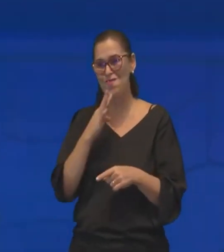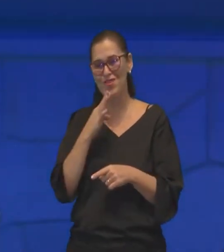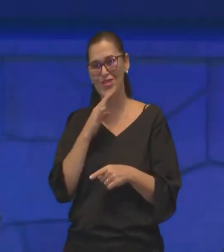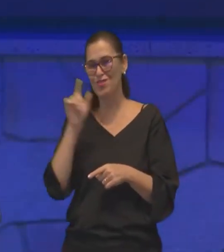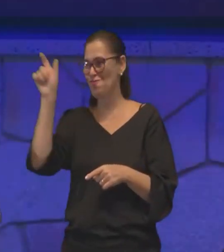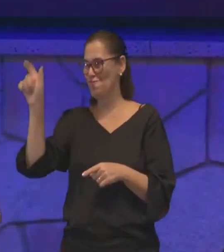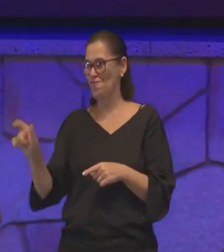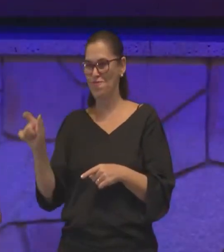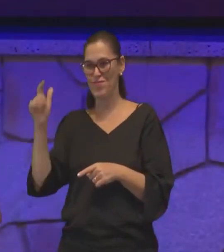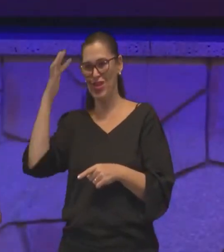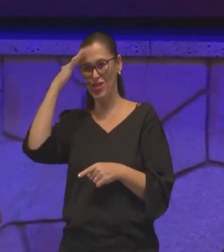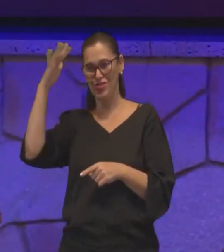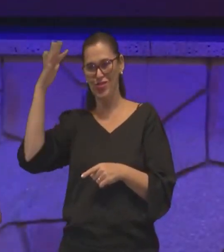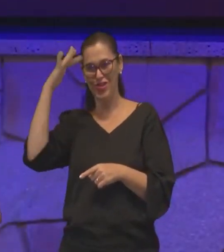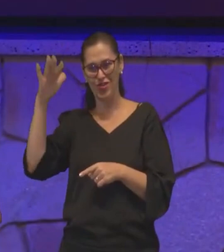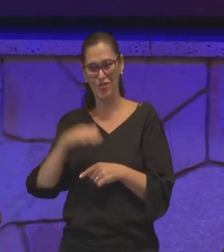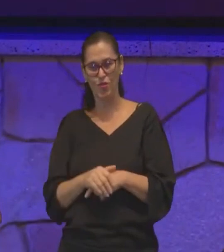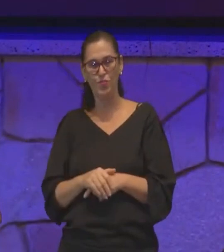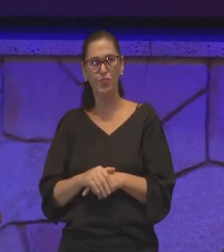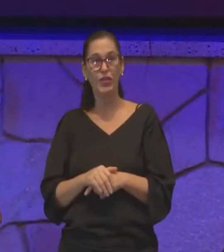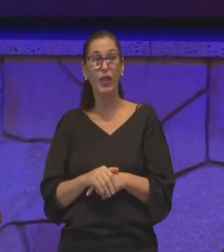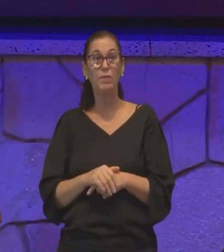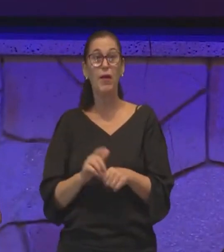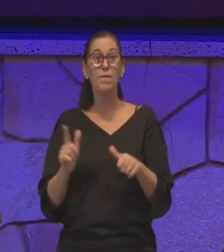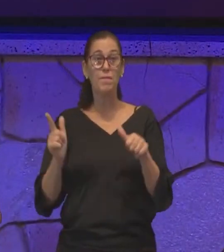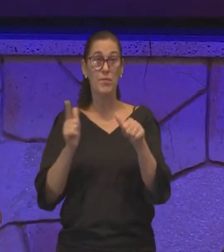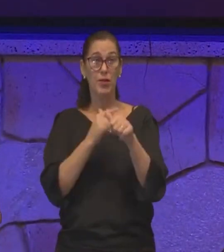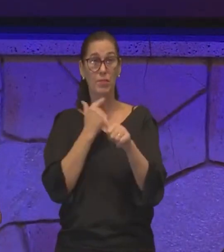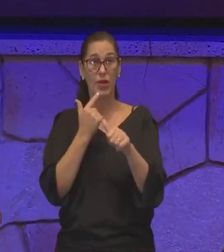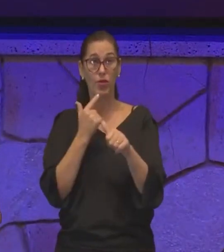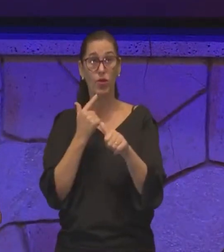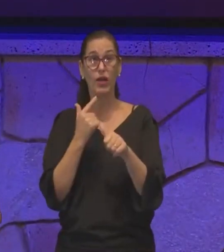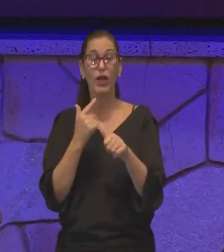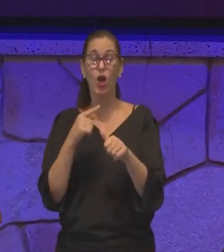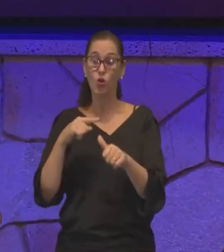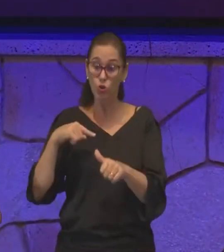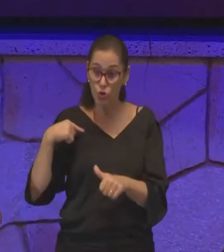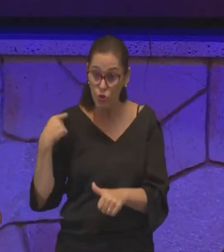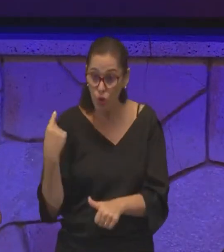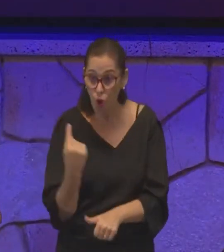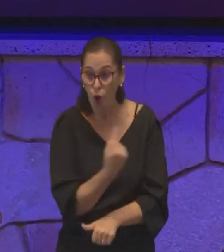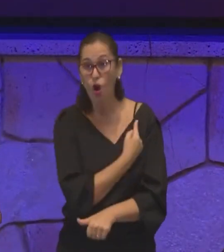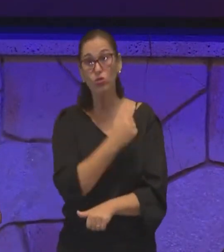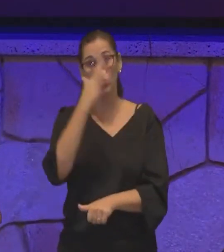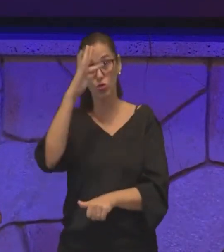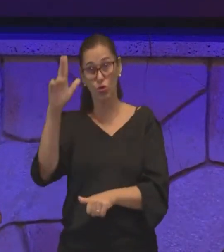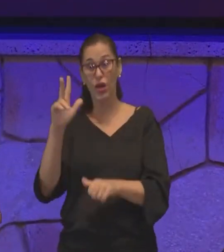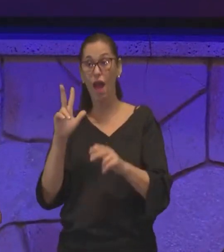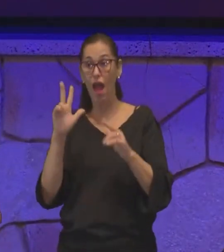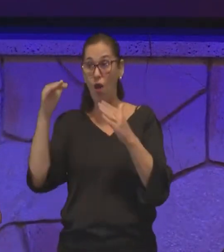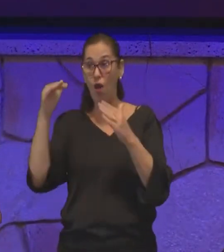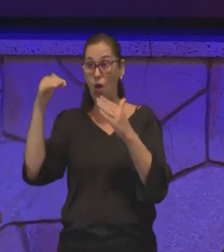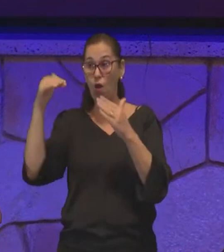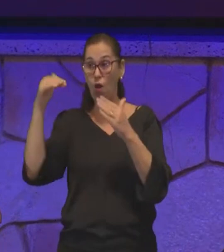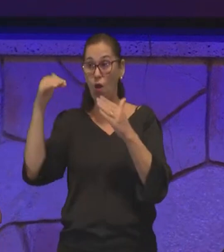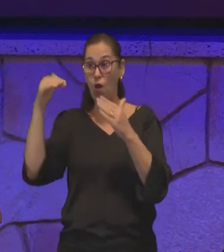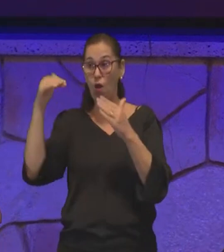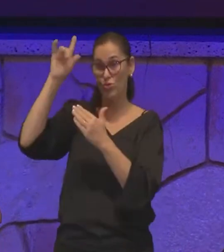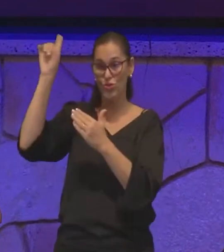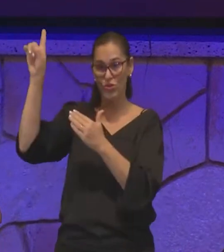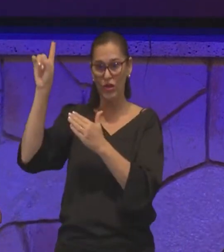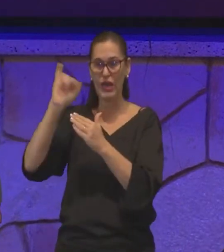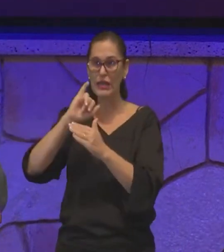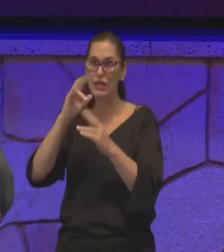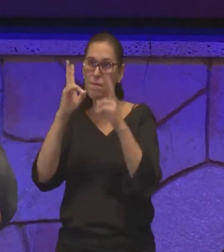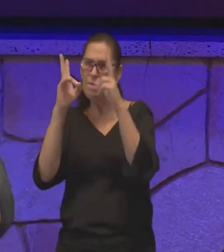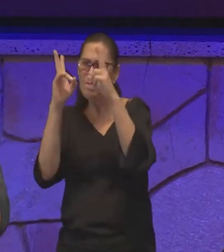Mas em primeiro lugar eu quero destacar aqui o que os nossos sonhos devem ser os sonhos de Deus. Se perceber